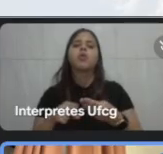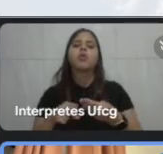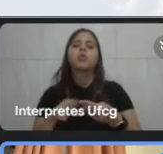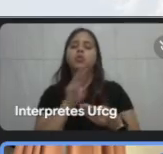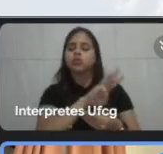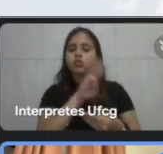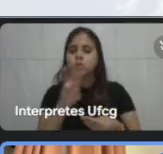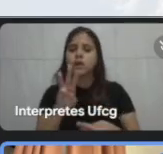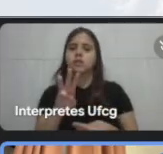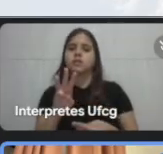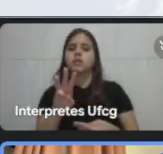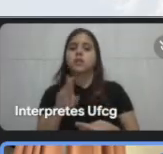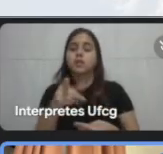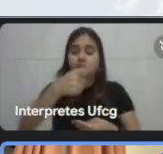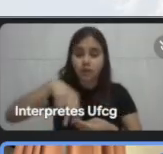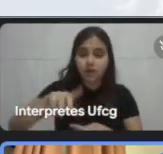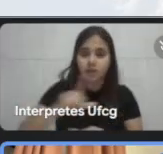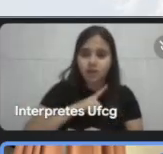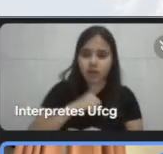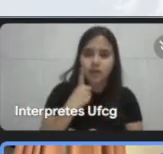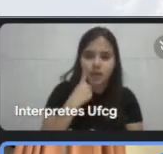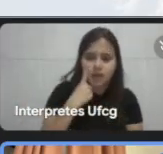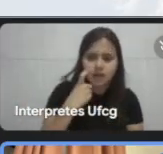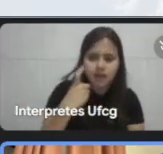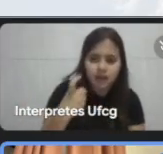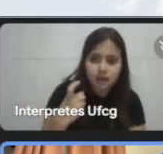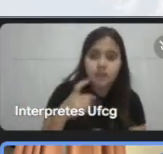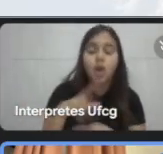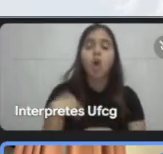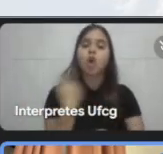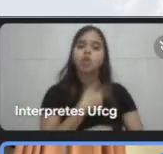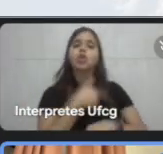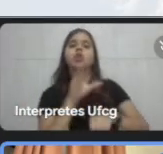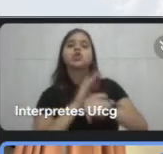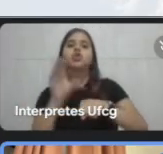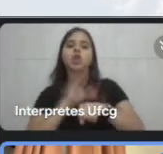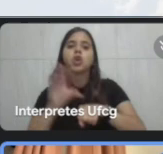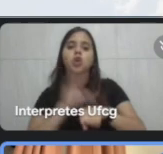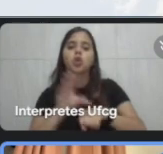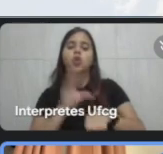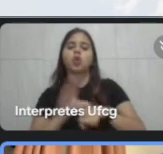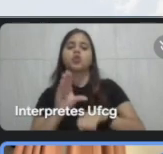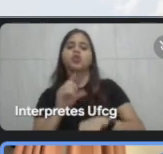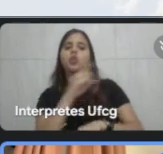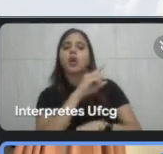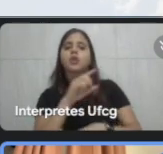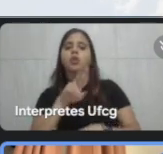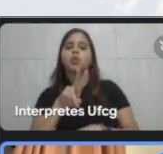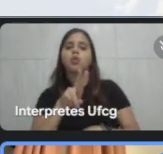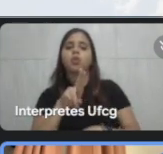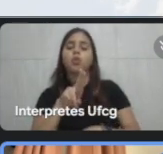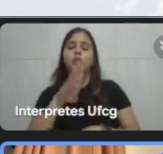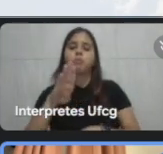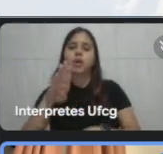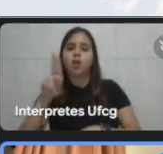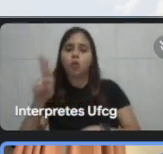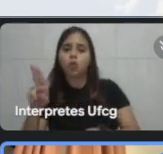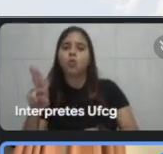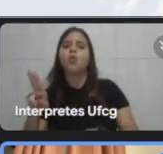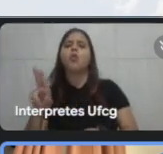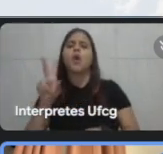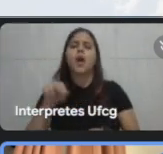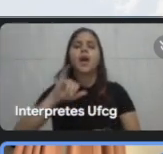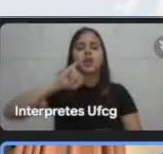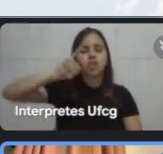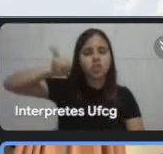Quem tiver interesse nessa área, a gente vai ter também um curso agora pelo projeto do Sigma lá no BU, em janeiro, acredito que no